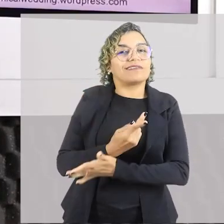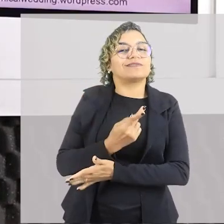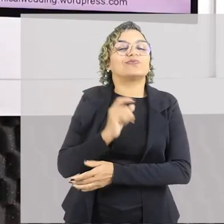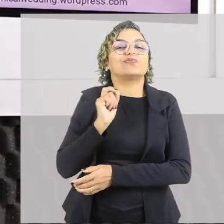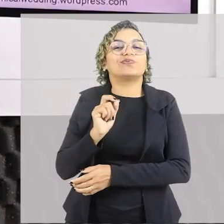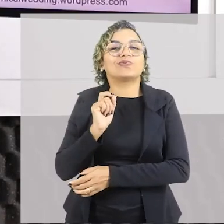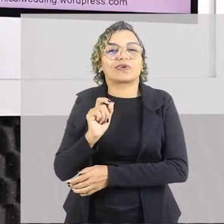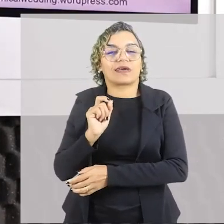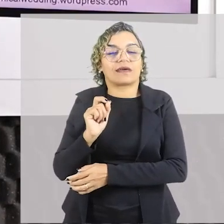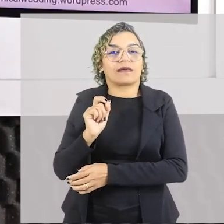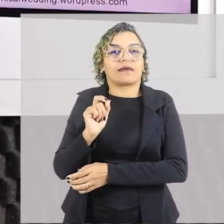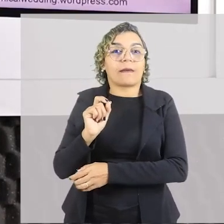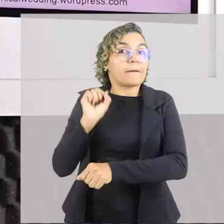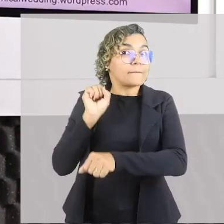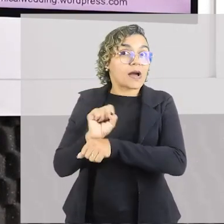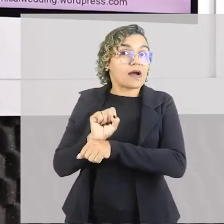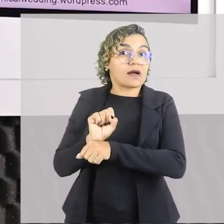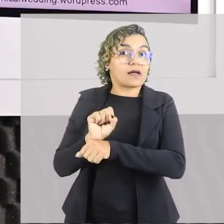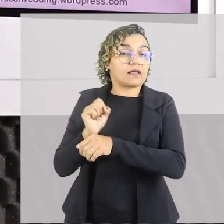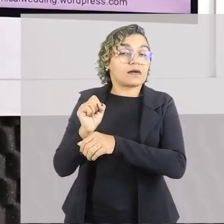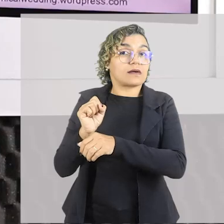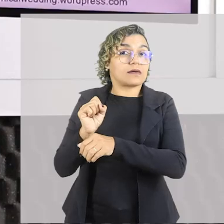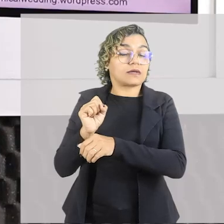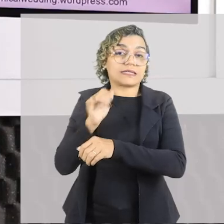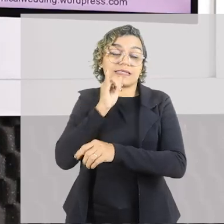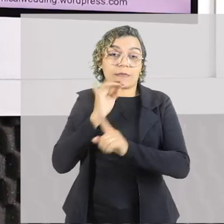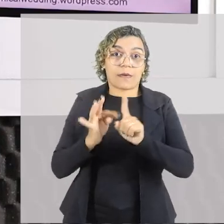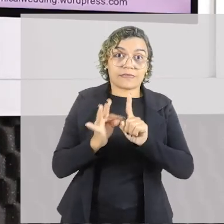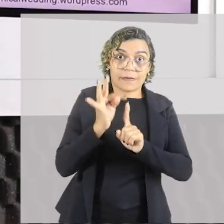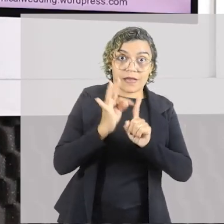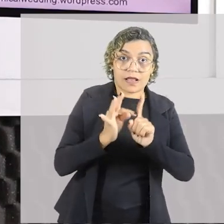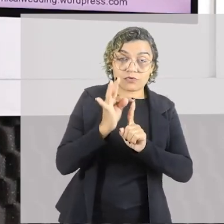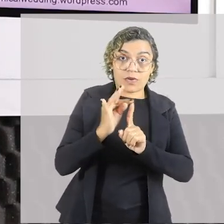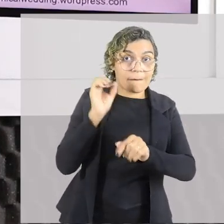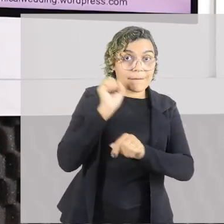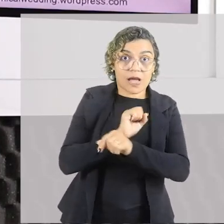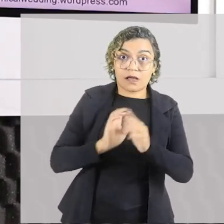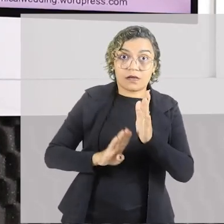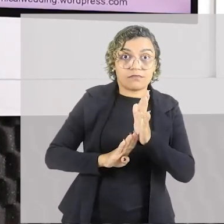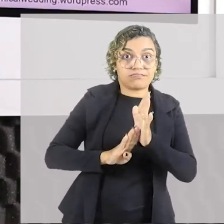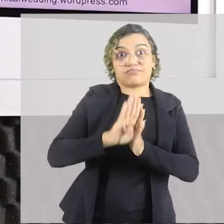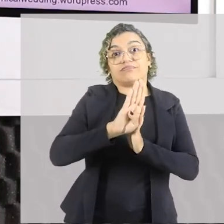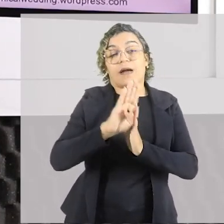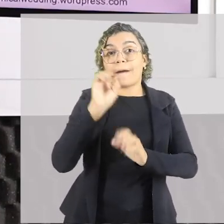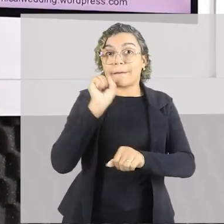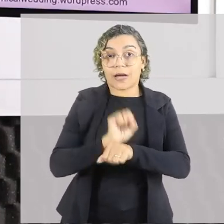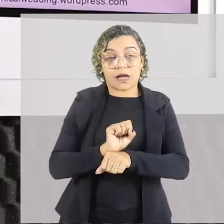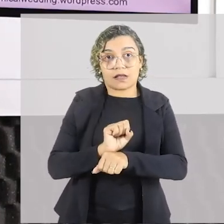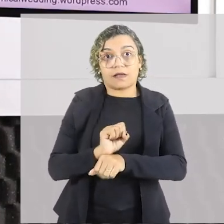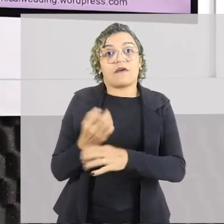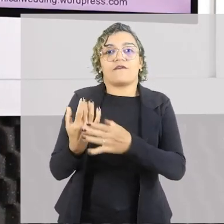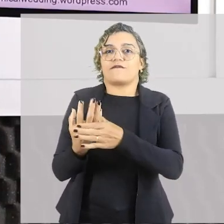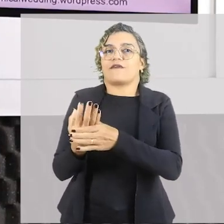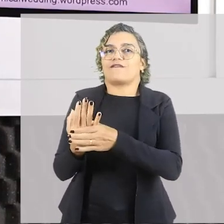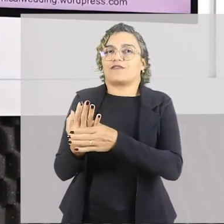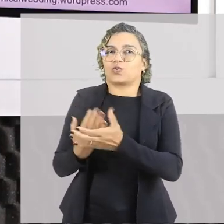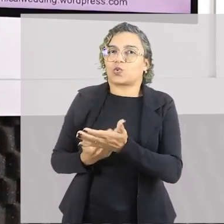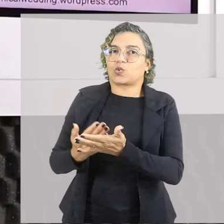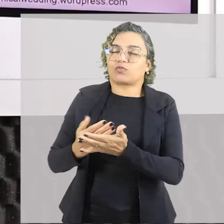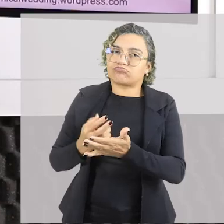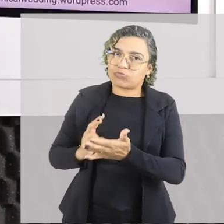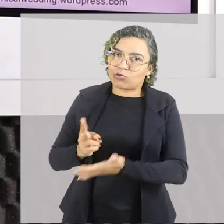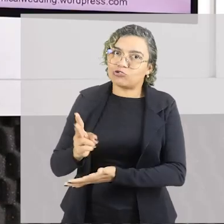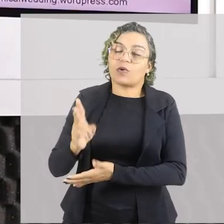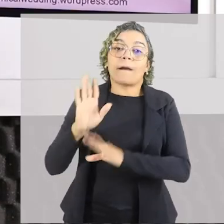Ela para de ferver. Me desculpa, a temperatura para de aumentar. Ela continua fervendo, mas a